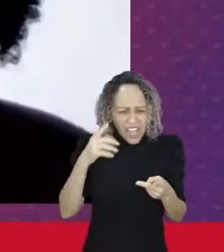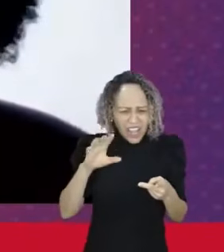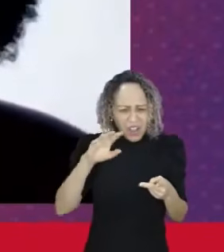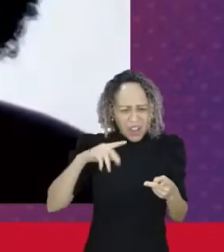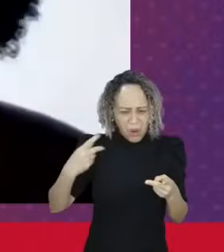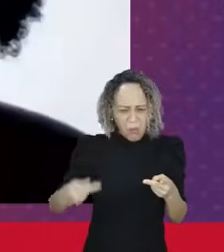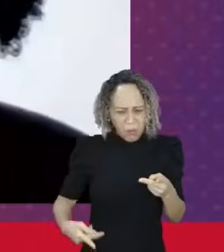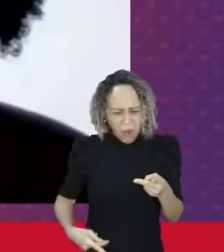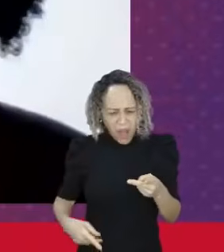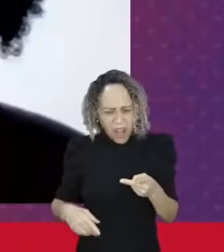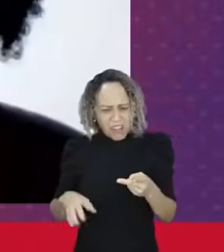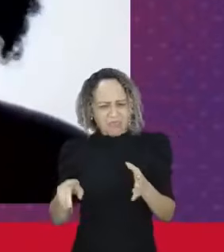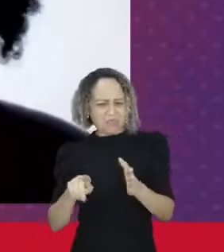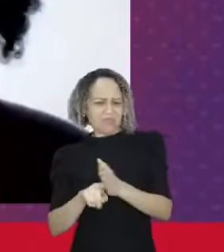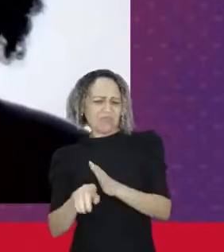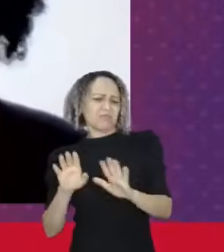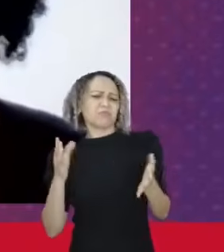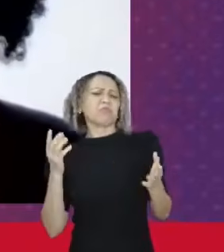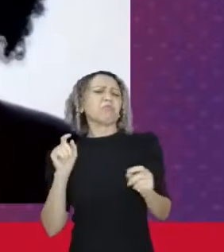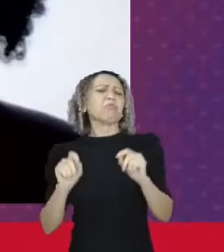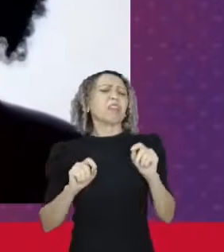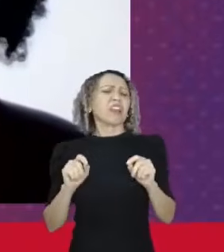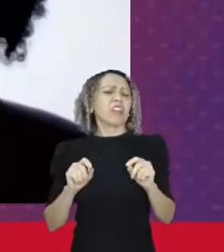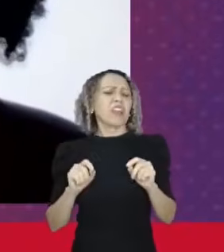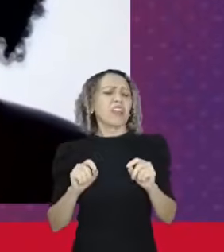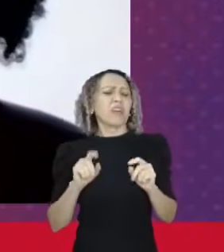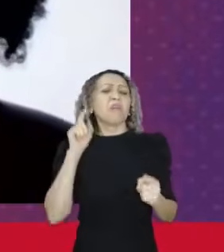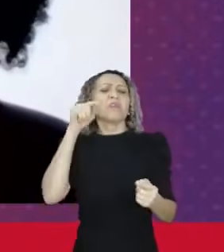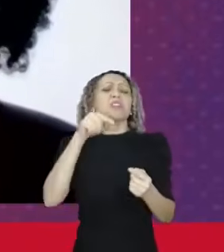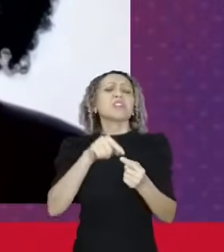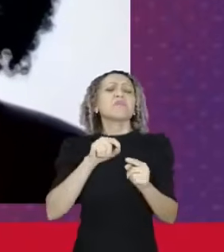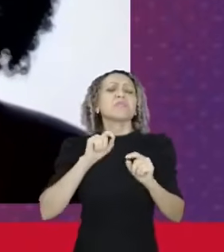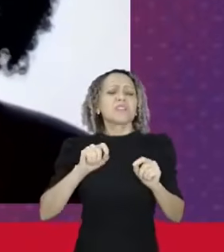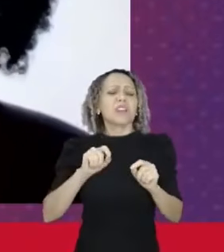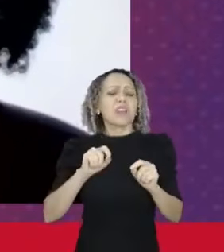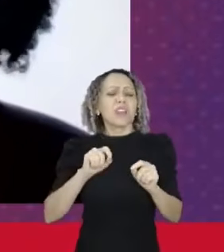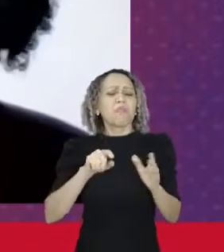a tomada de territórios por meio de